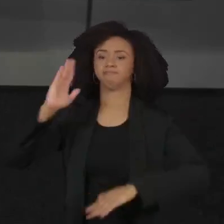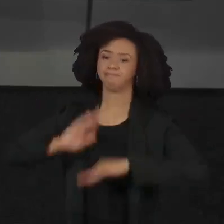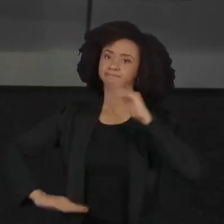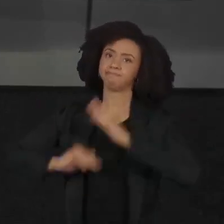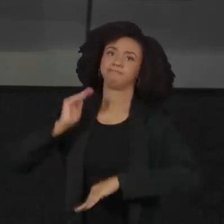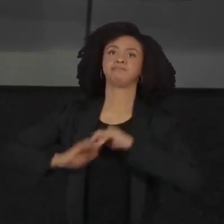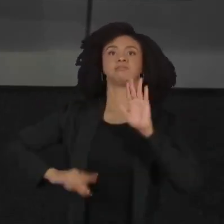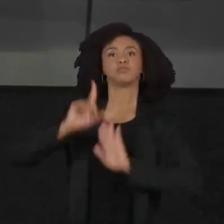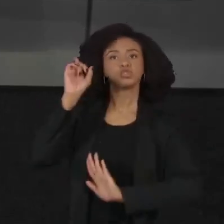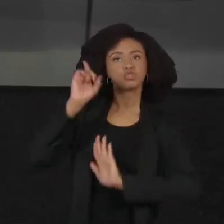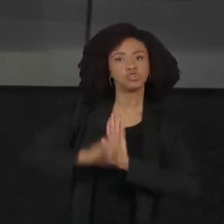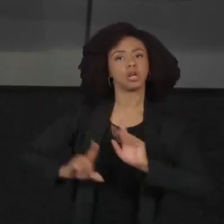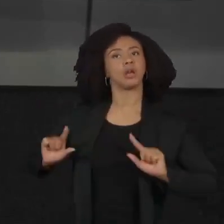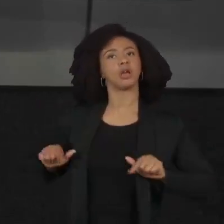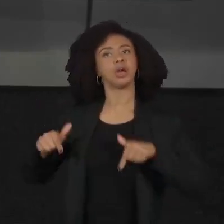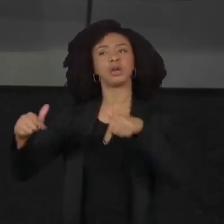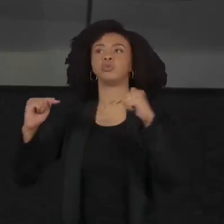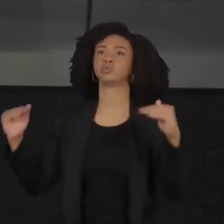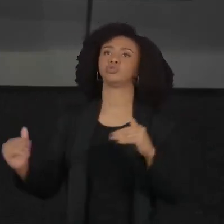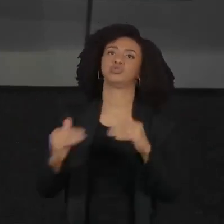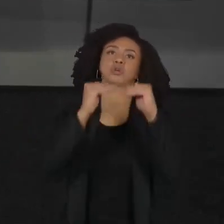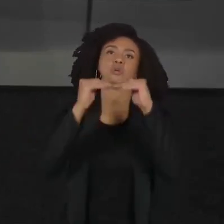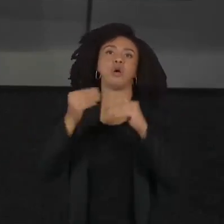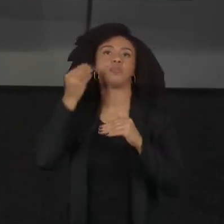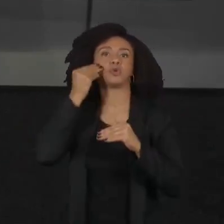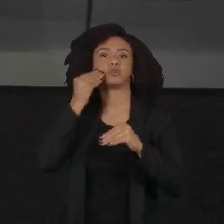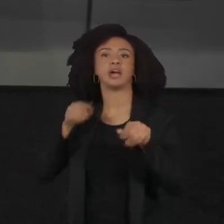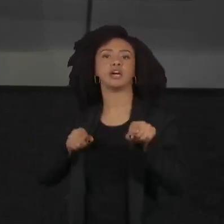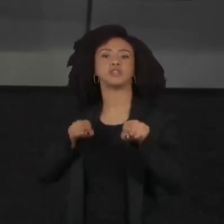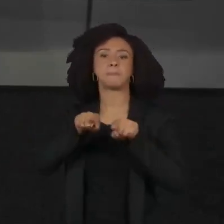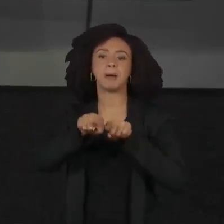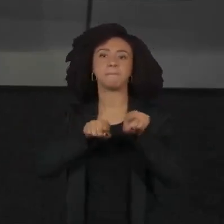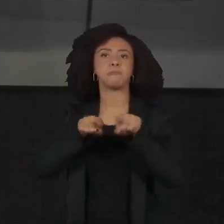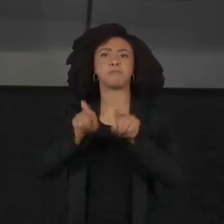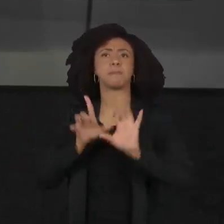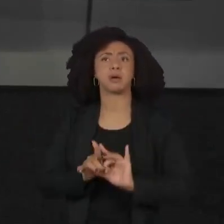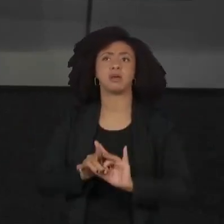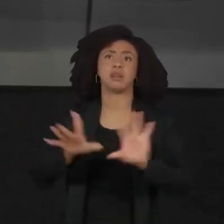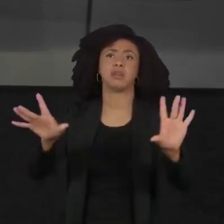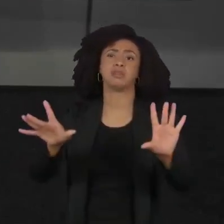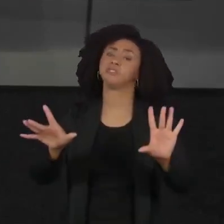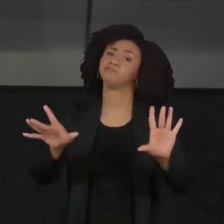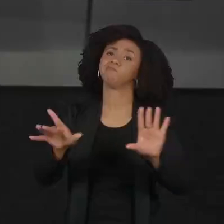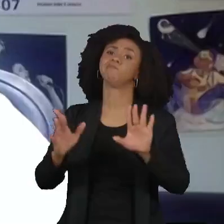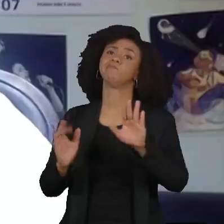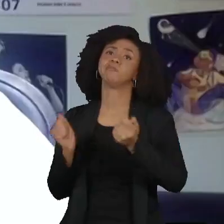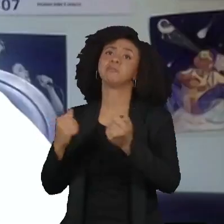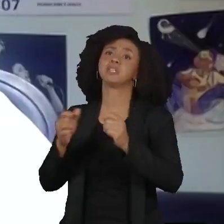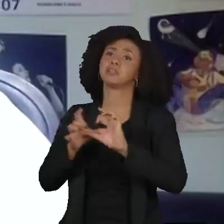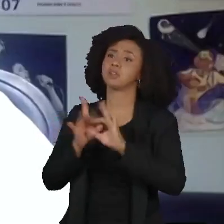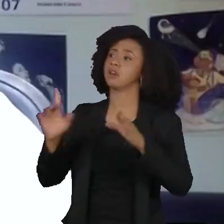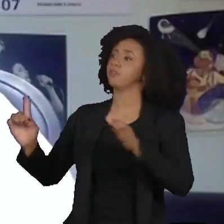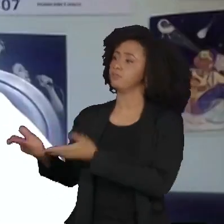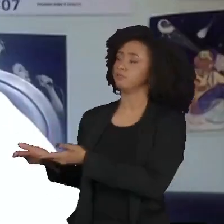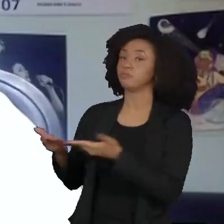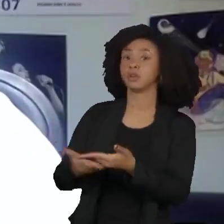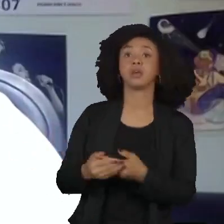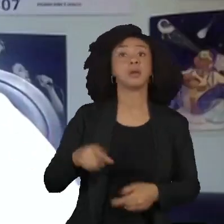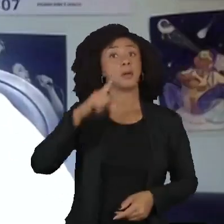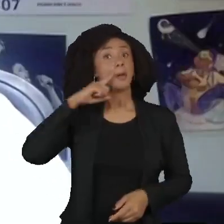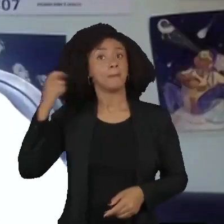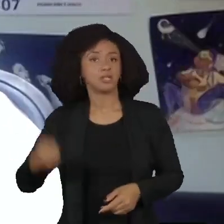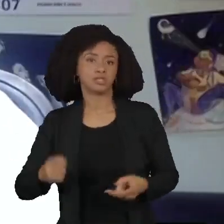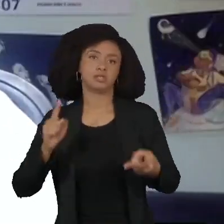substantivo dos direitos e de igualdade de oportunidades. Por isso, o racismo ele não combina com democracia, o machismo não combina